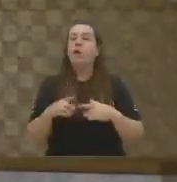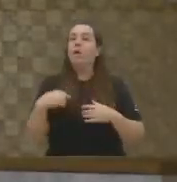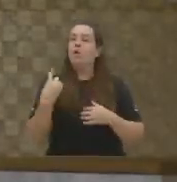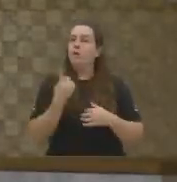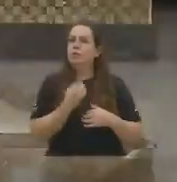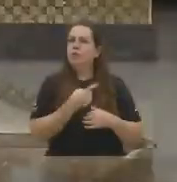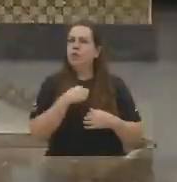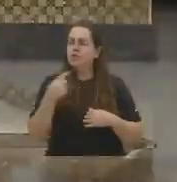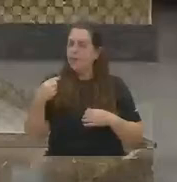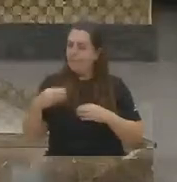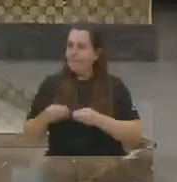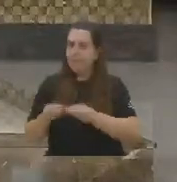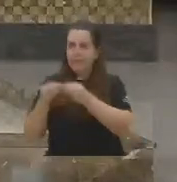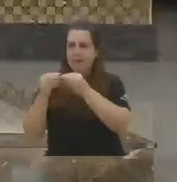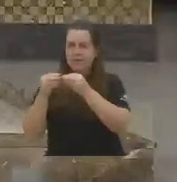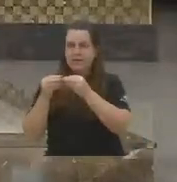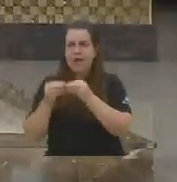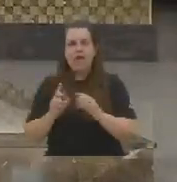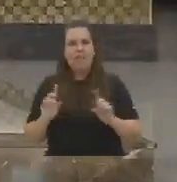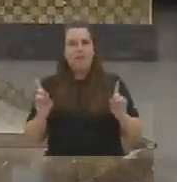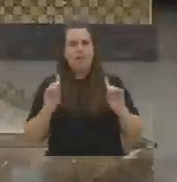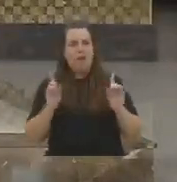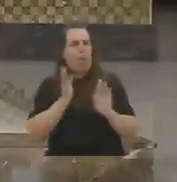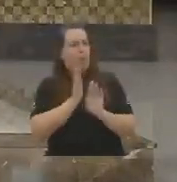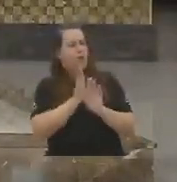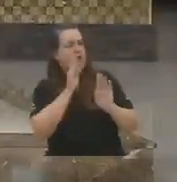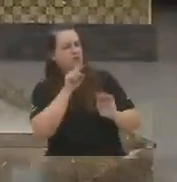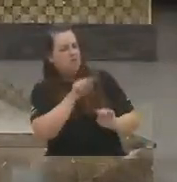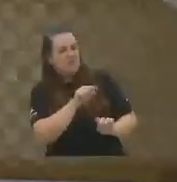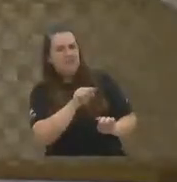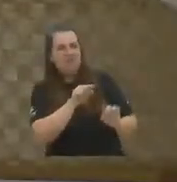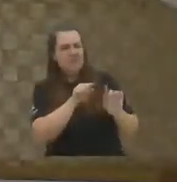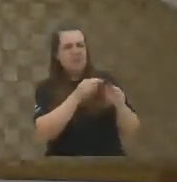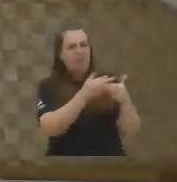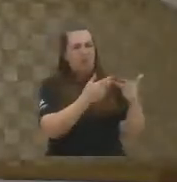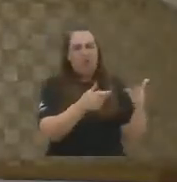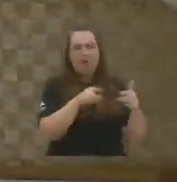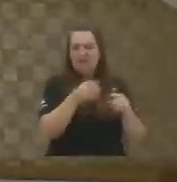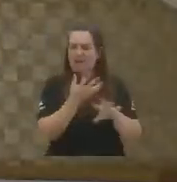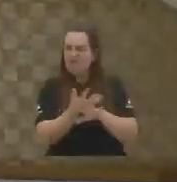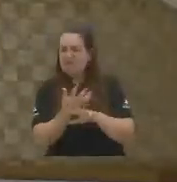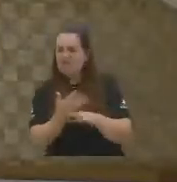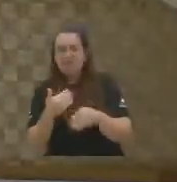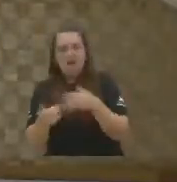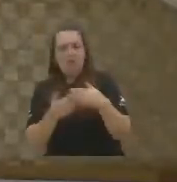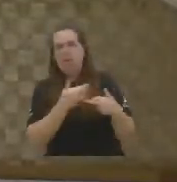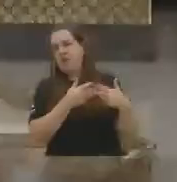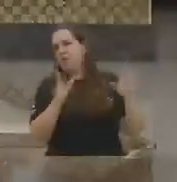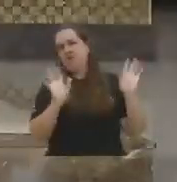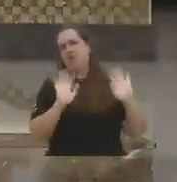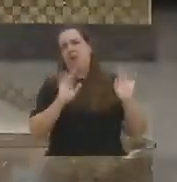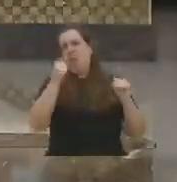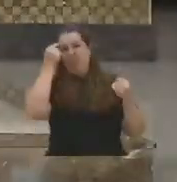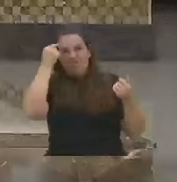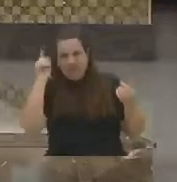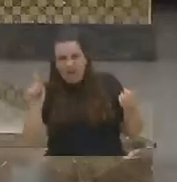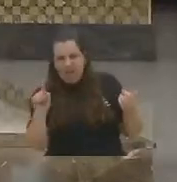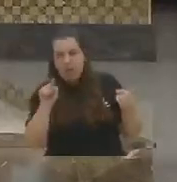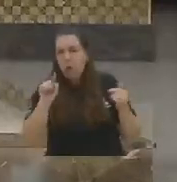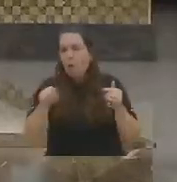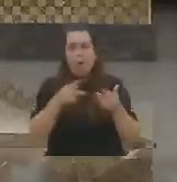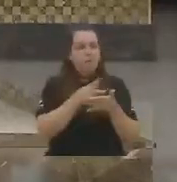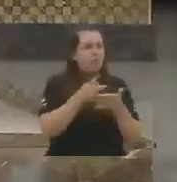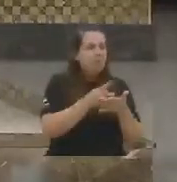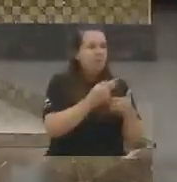vamos à missa, não vamos por causa disto ou daquilo, de uma ideia ou de uma